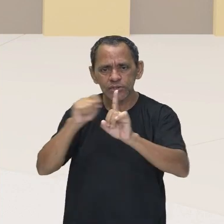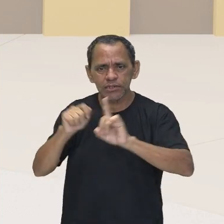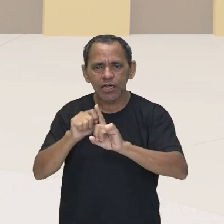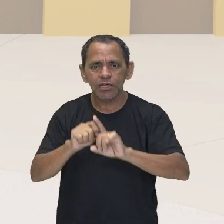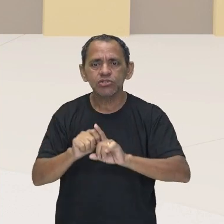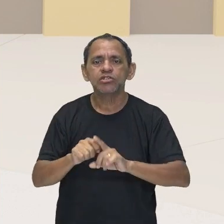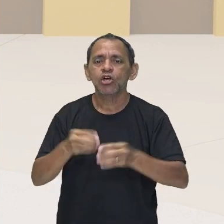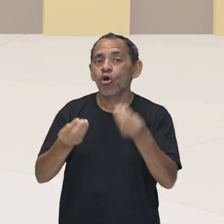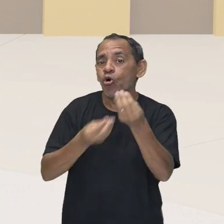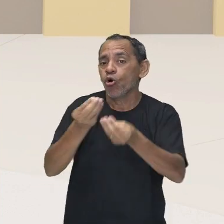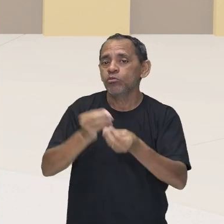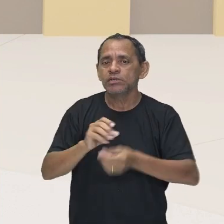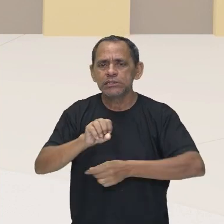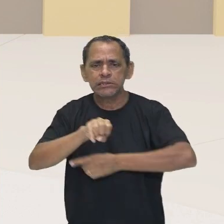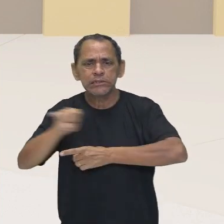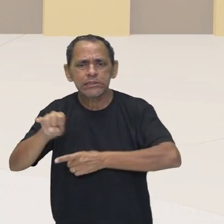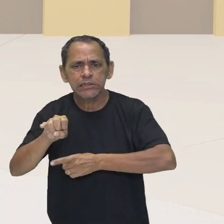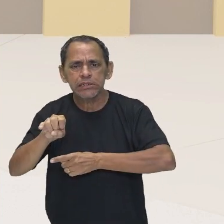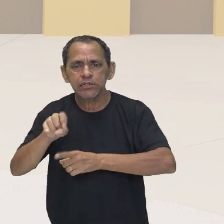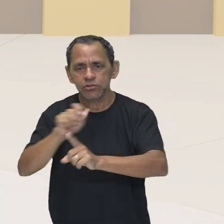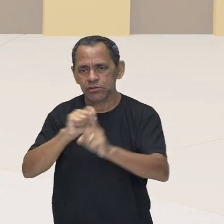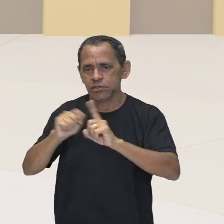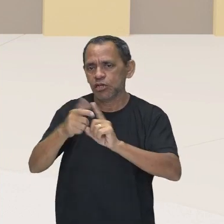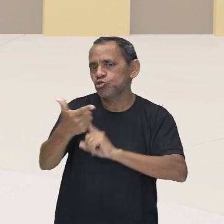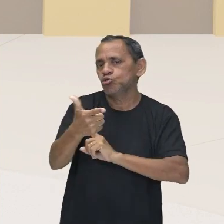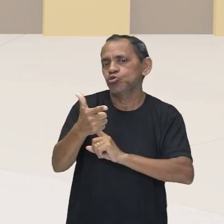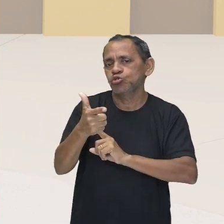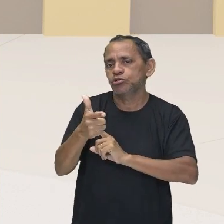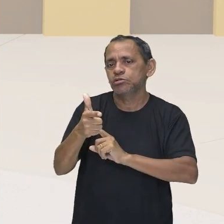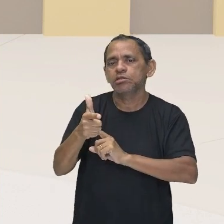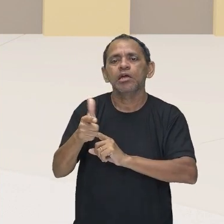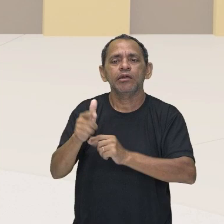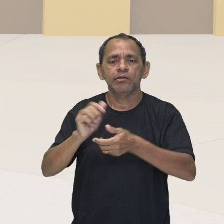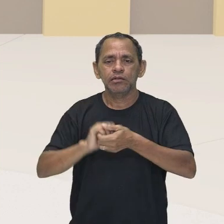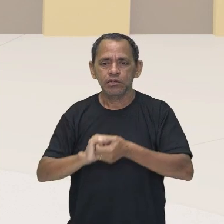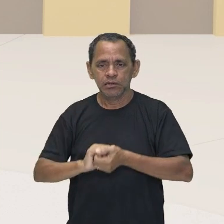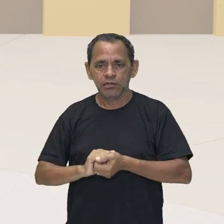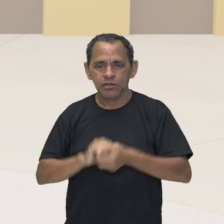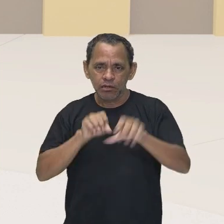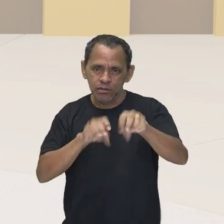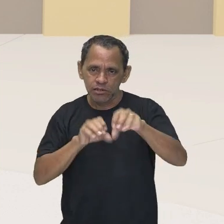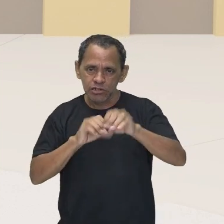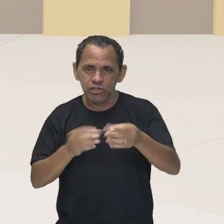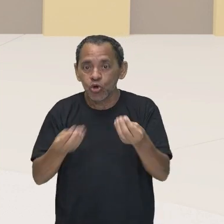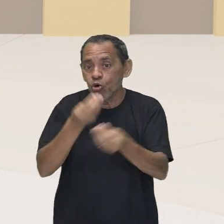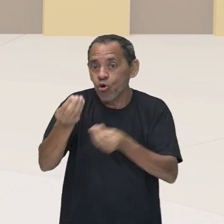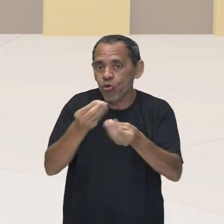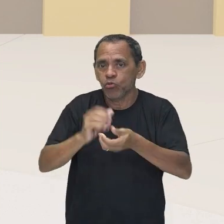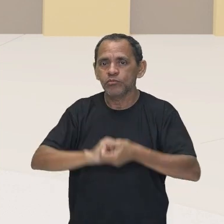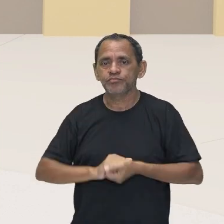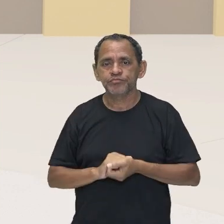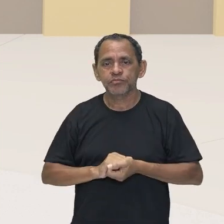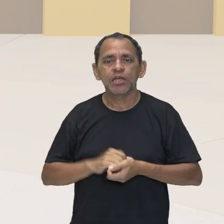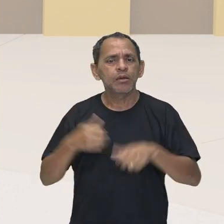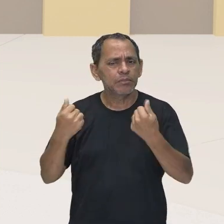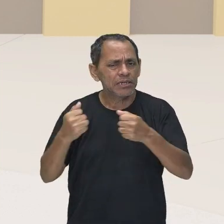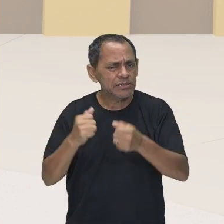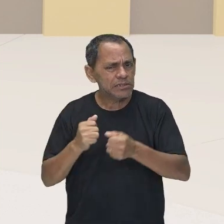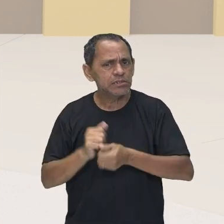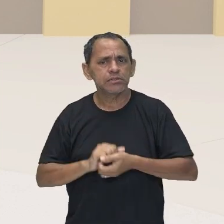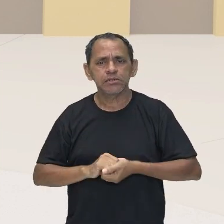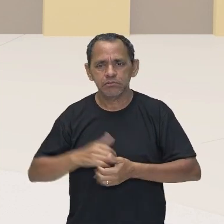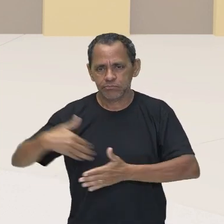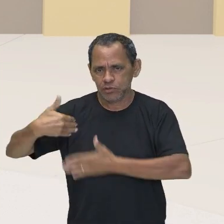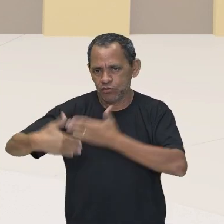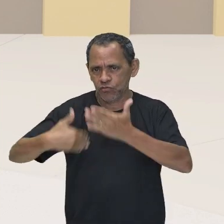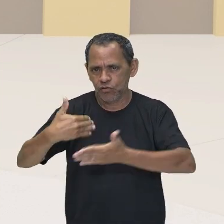sociedade sem a educação? Então, nós precisamos desenvolver esse senso de valorização da